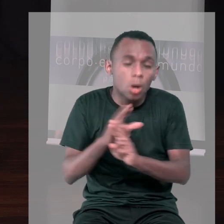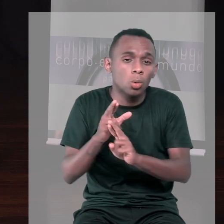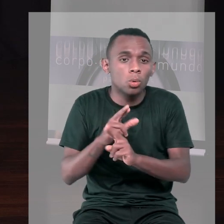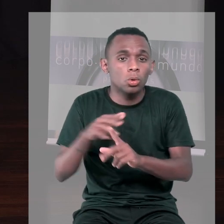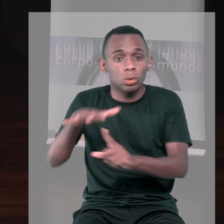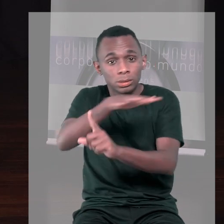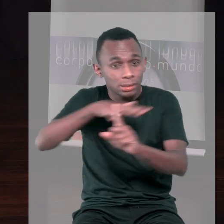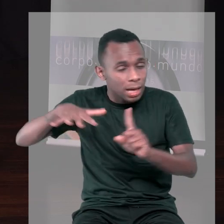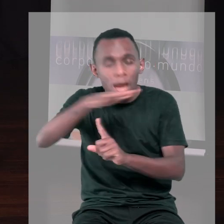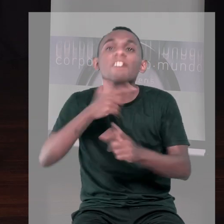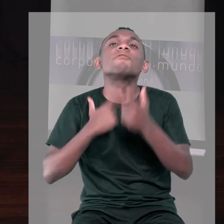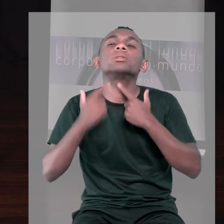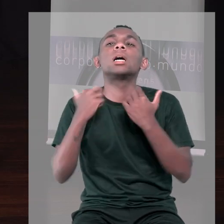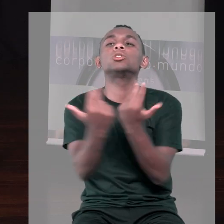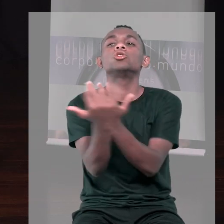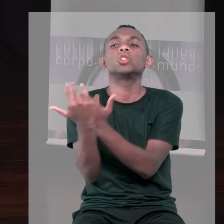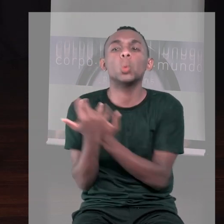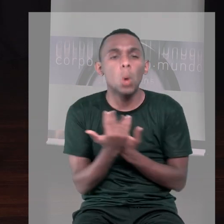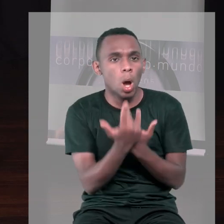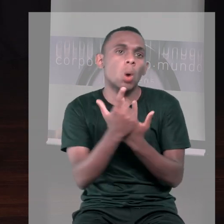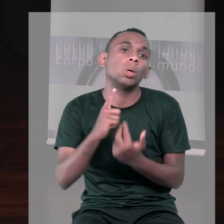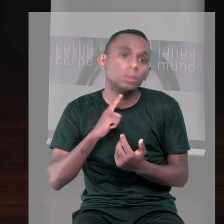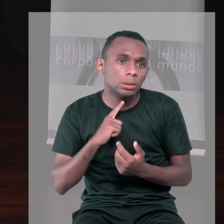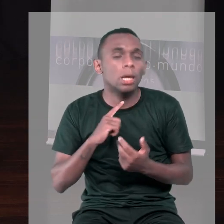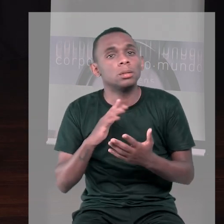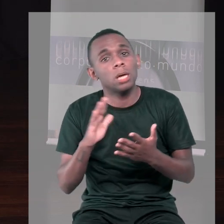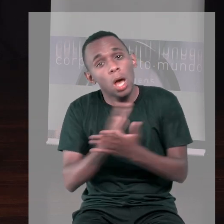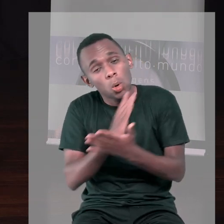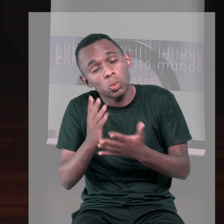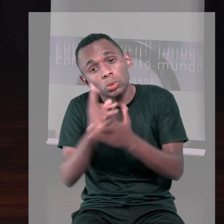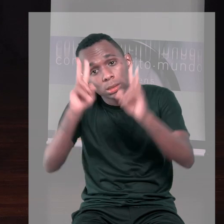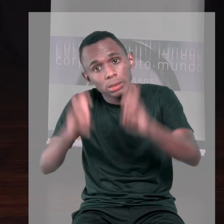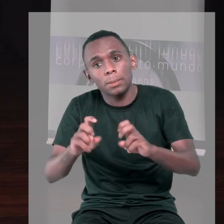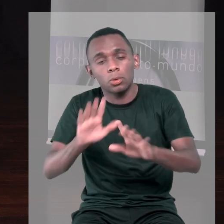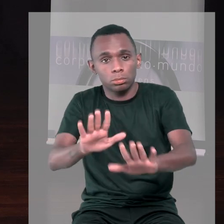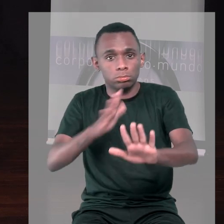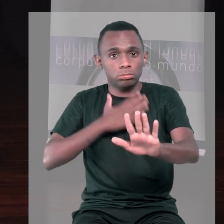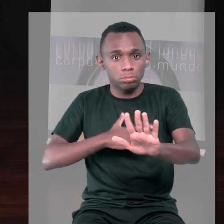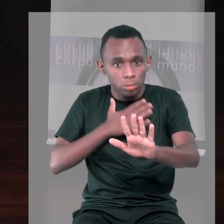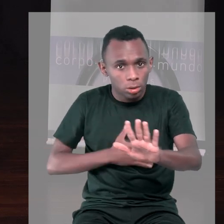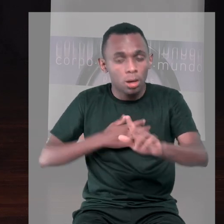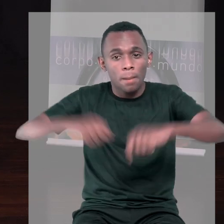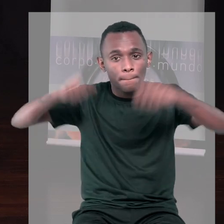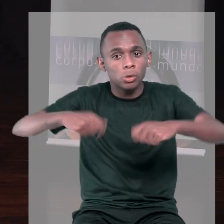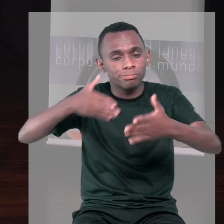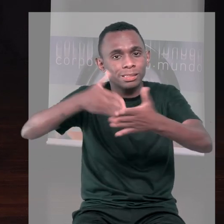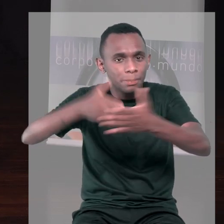esquecimento entendido como a destruição da verdade factual e o consequente uso sistemático da